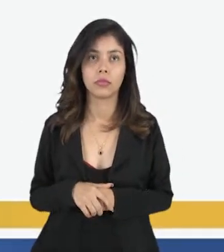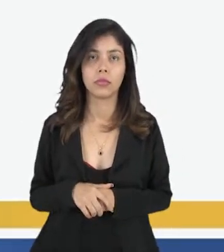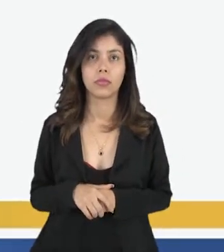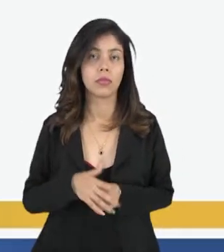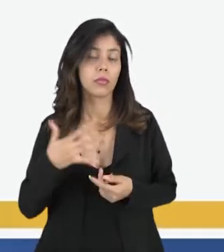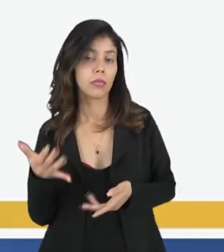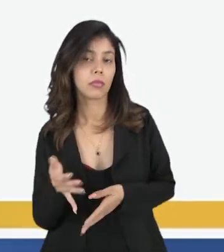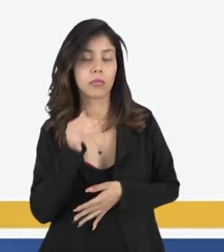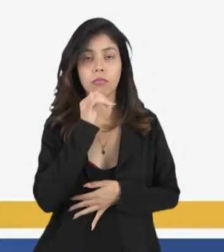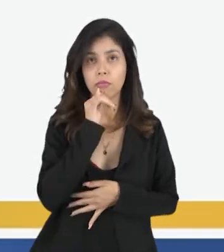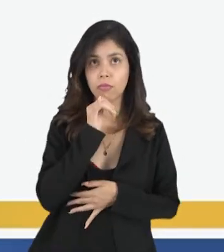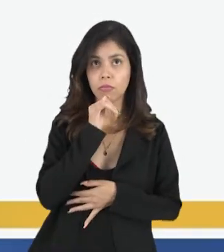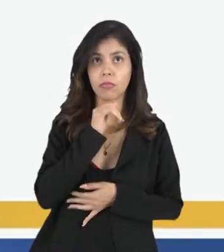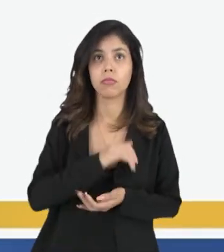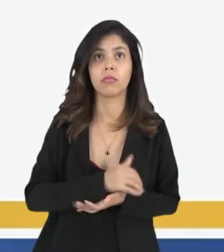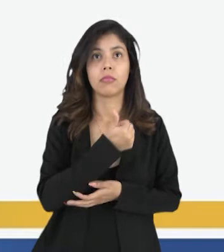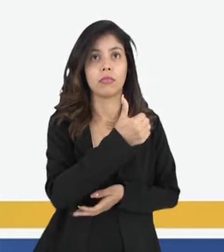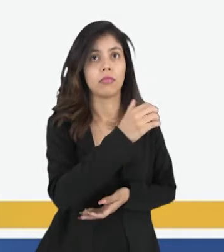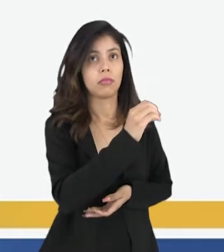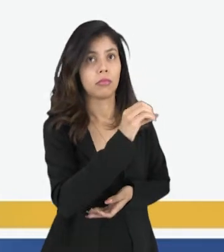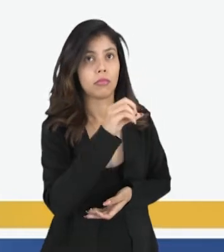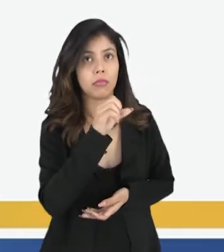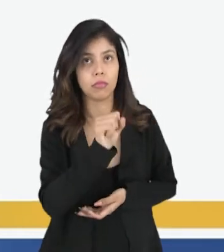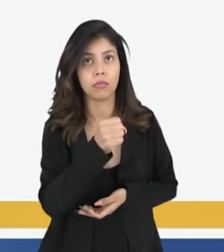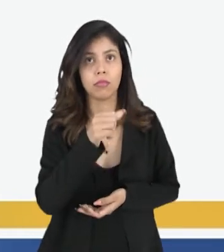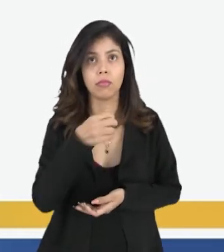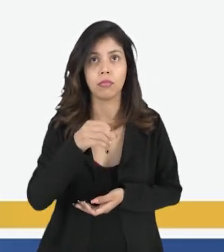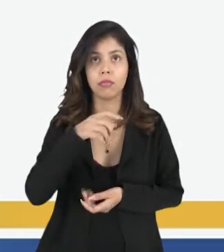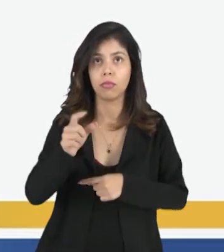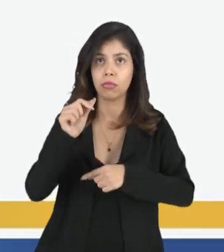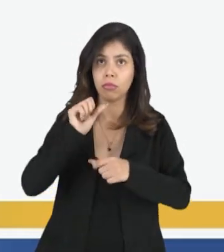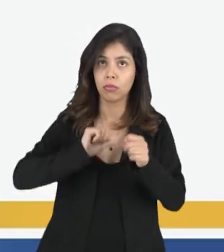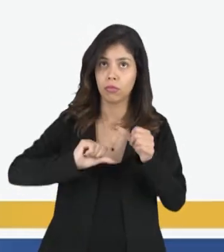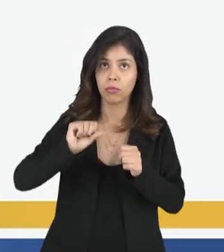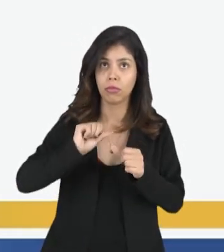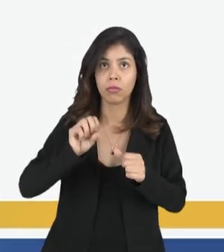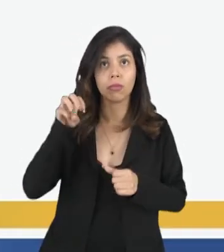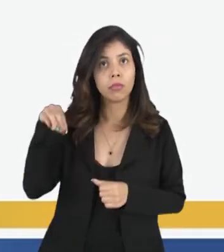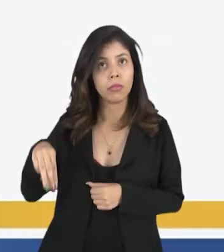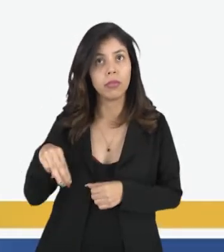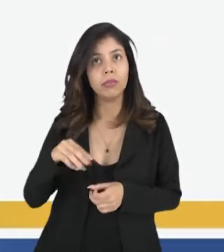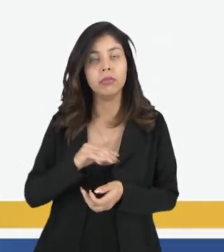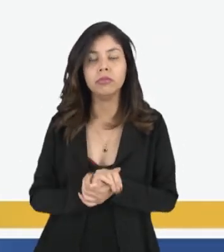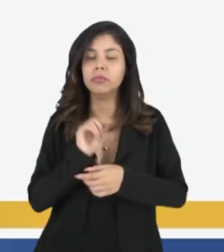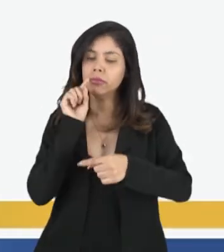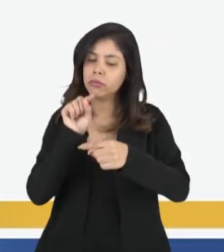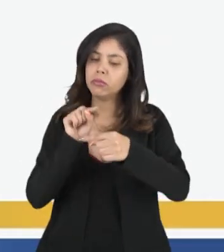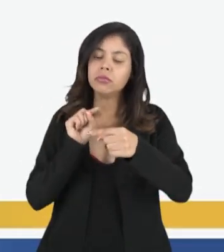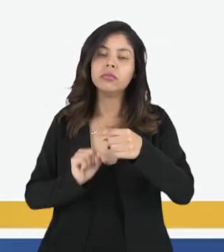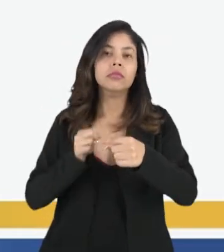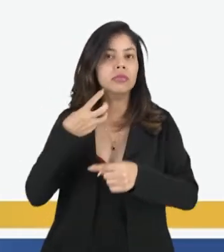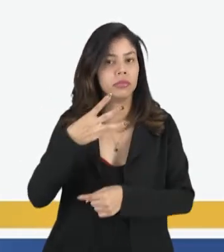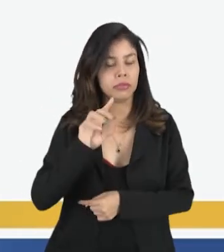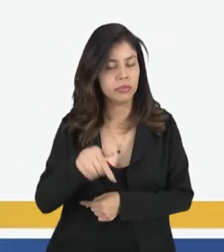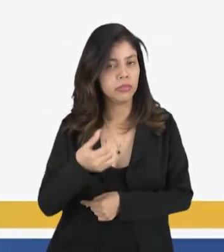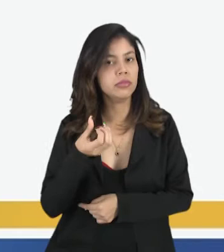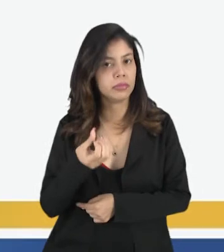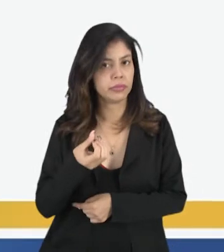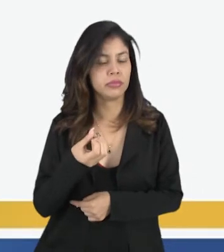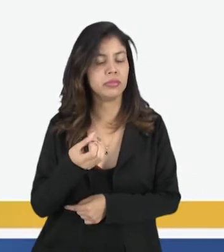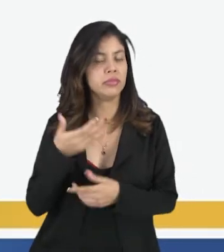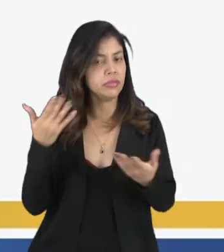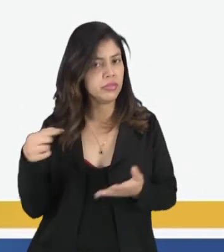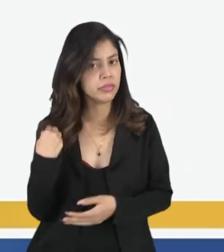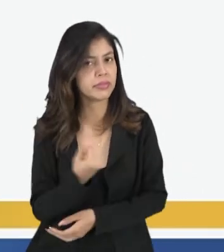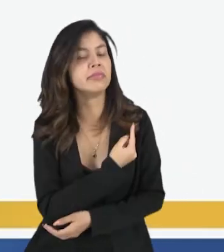por exemplo, 108 km por hora e quiser transformar em metros, basta eu dividir por 3,6 e aí nós